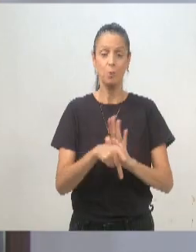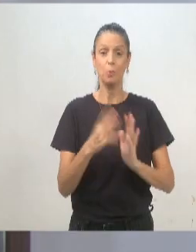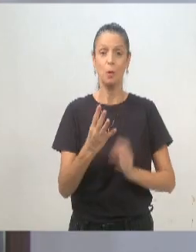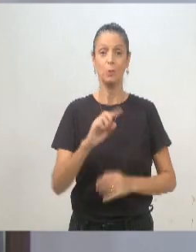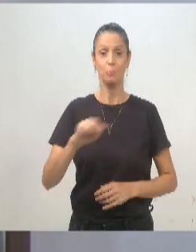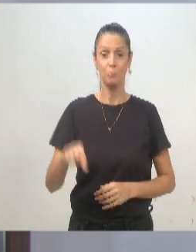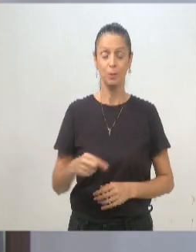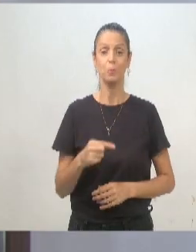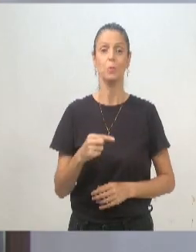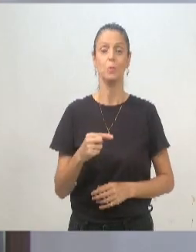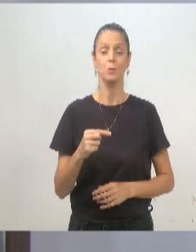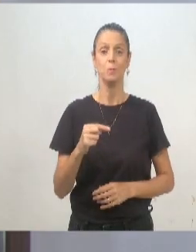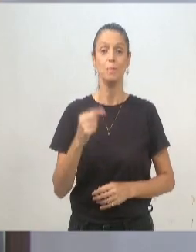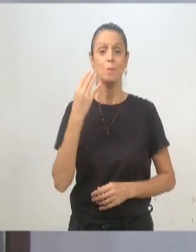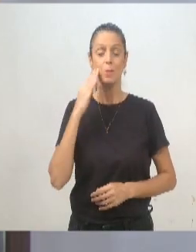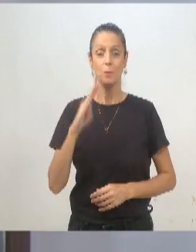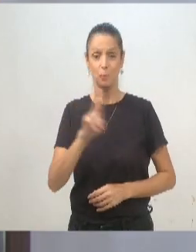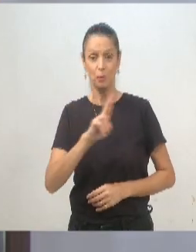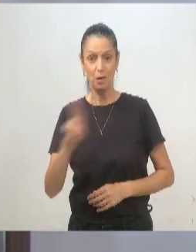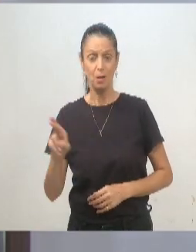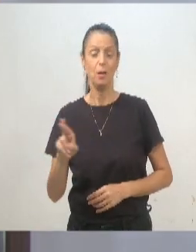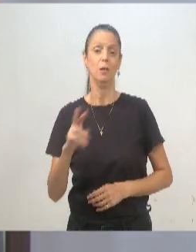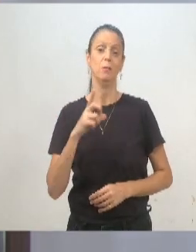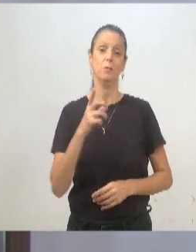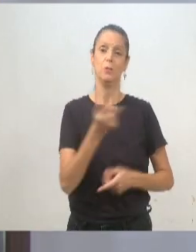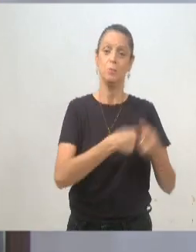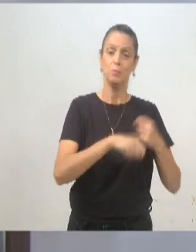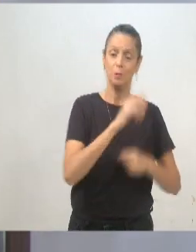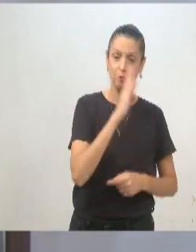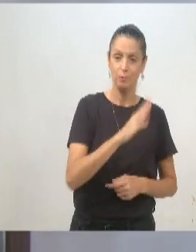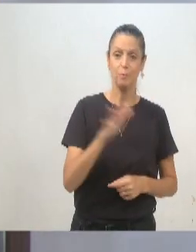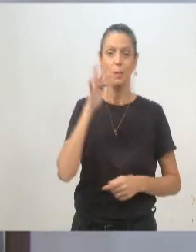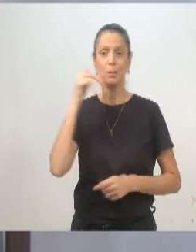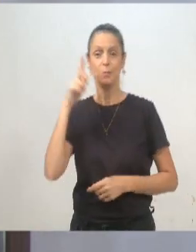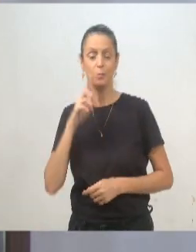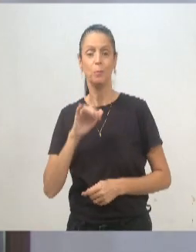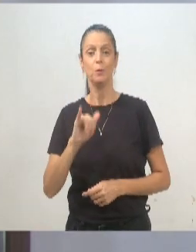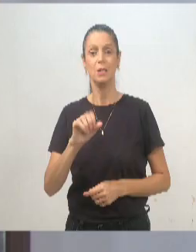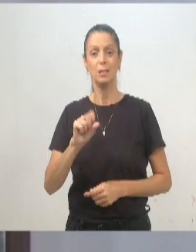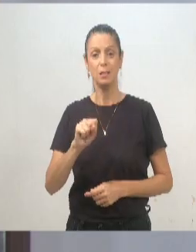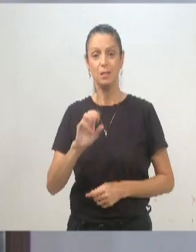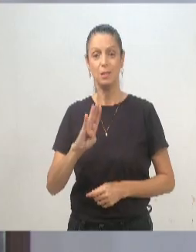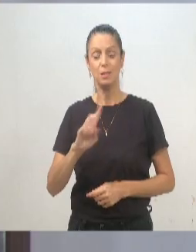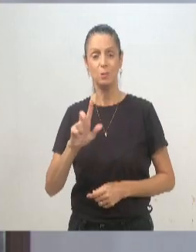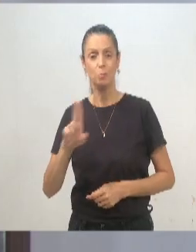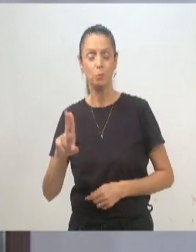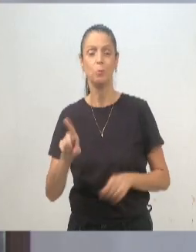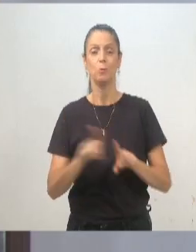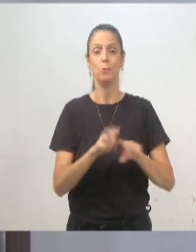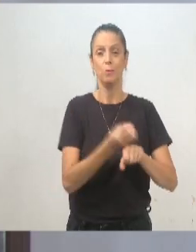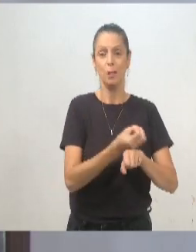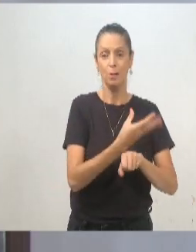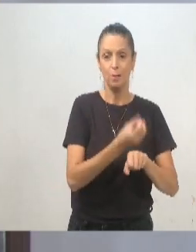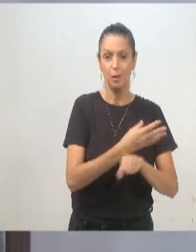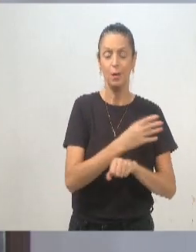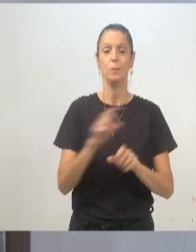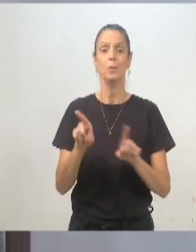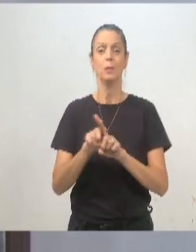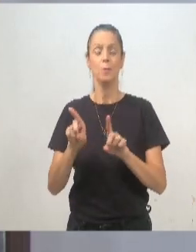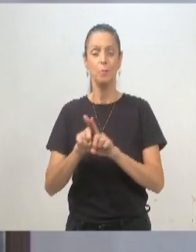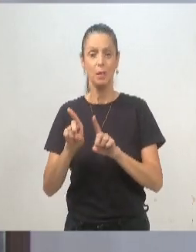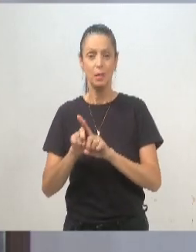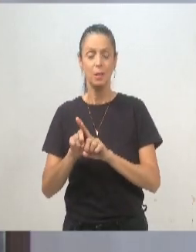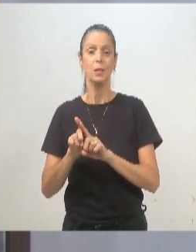4,1 bilhões de reais, incluindo a administração direta, FURB, SBLU, SAMAI e PROEB. Sendo